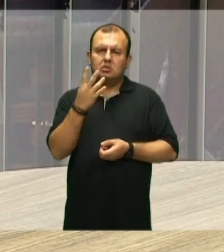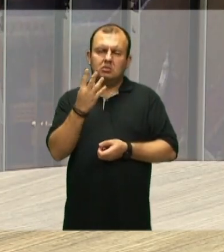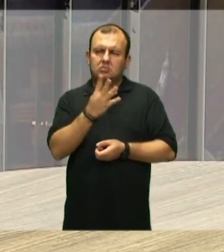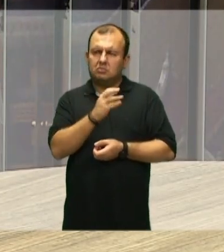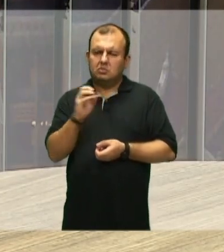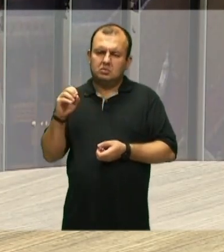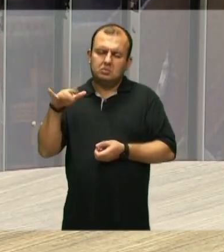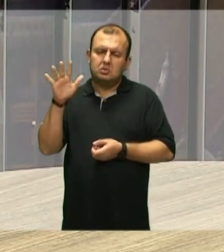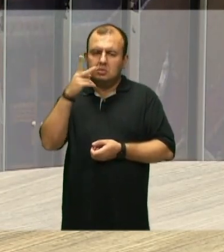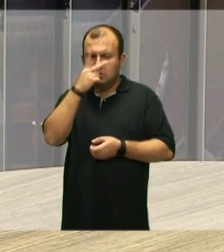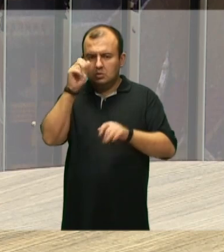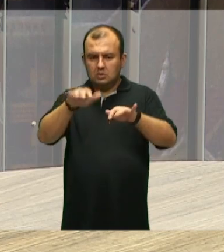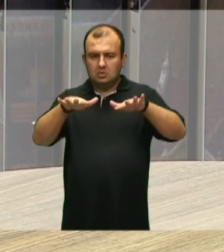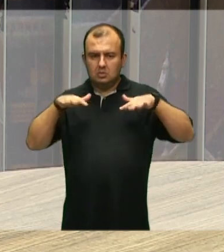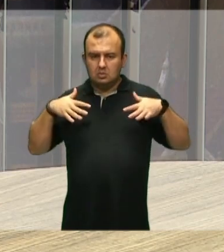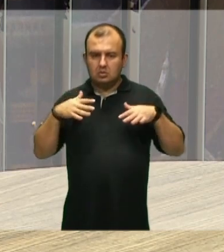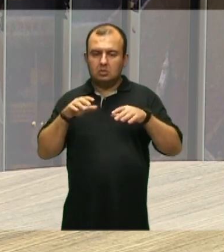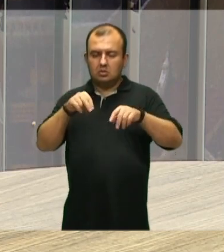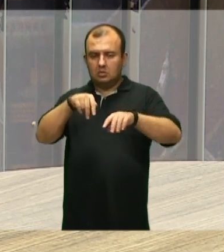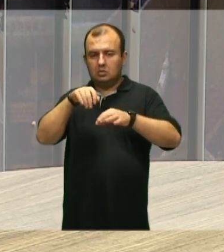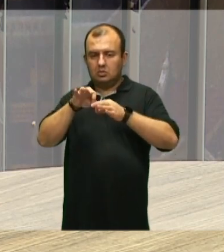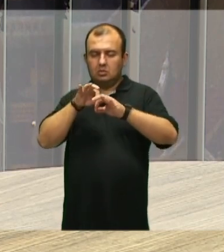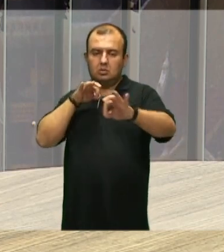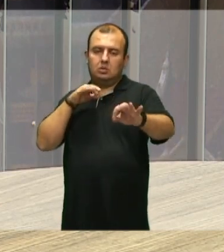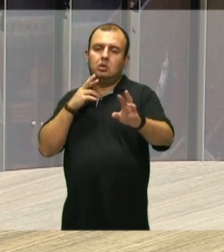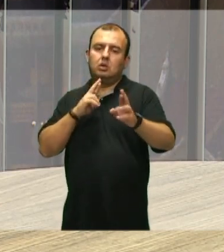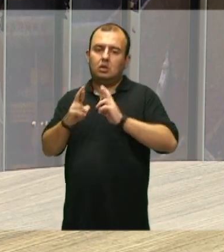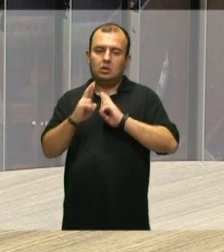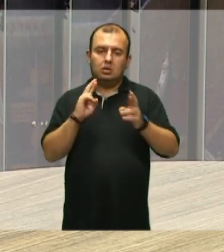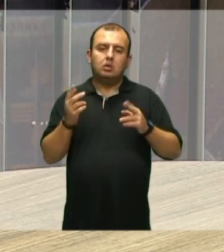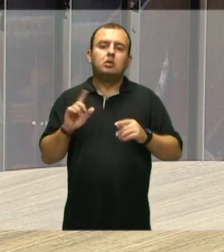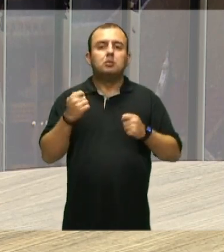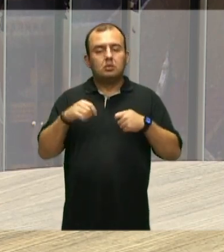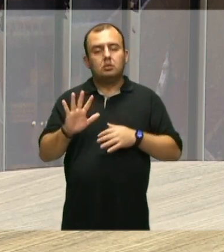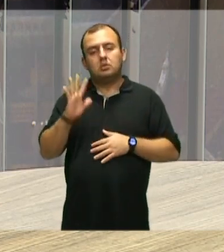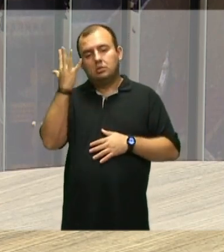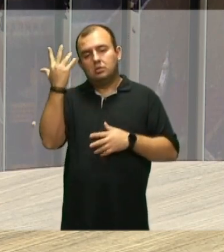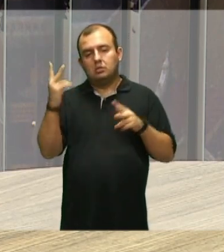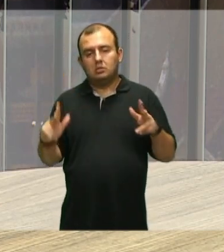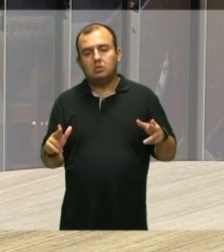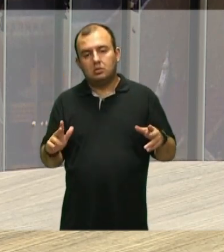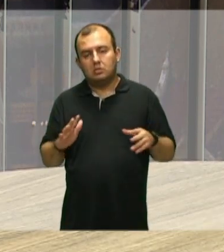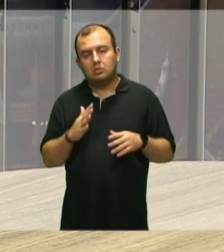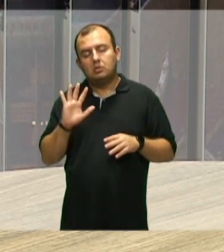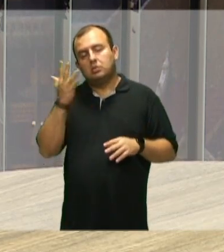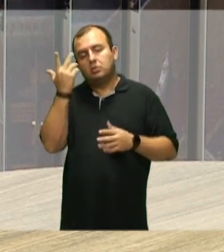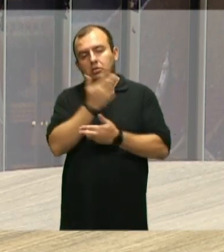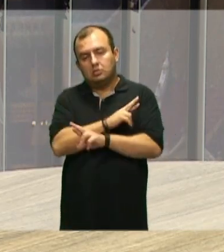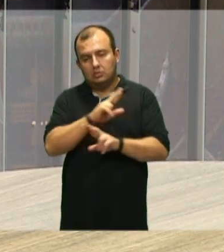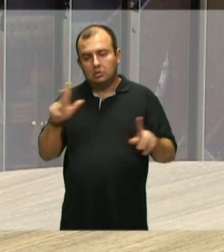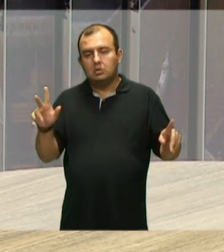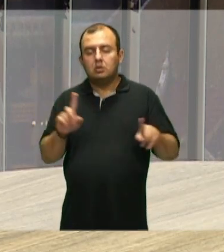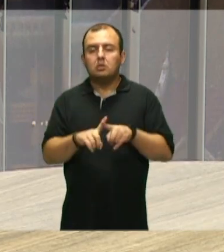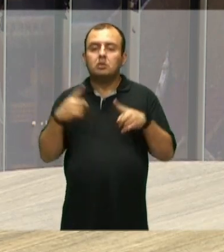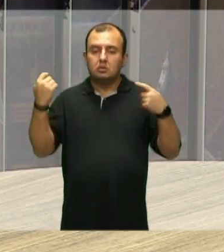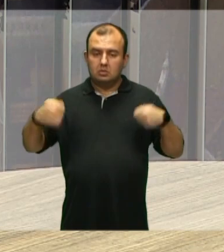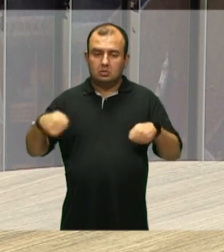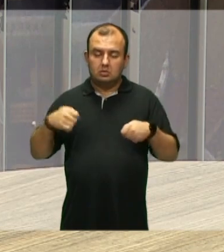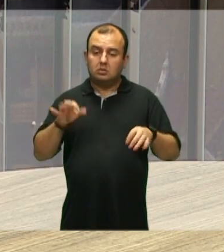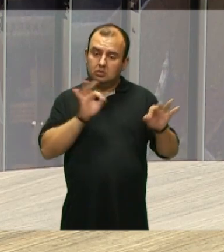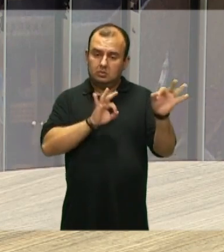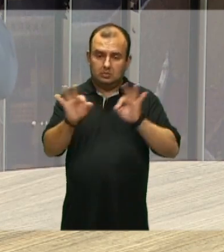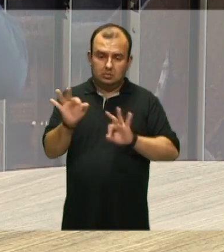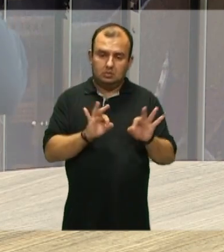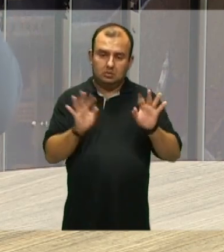aquele palco grande, distância. É outra relação e tem que acontecer. Vai acontecer de maneira diferente, mas a gente tem que estar